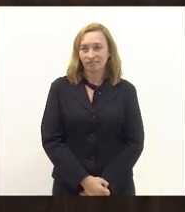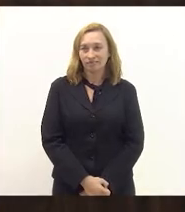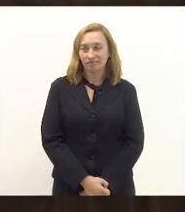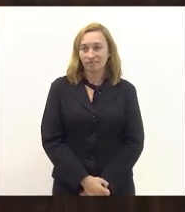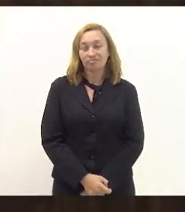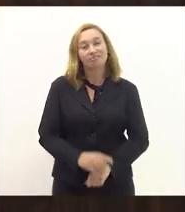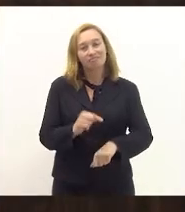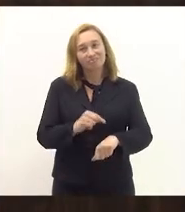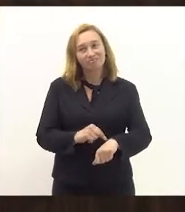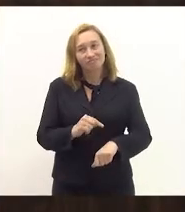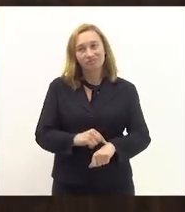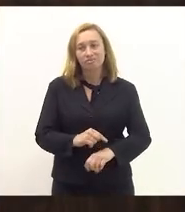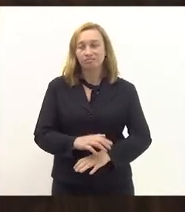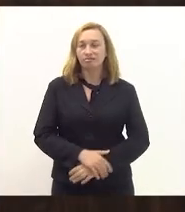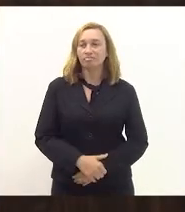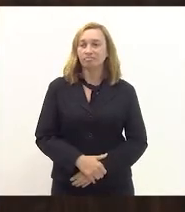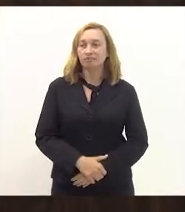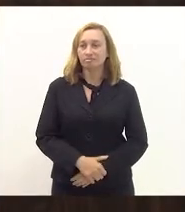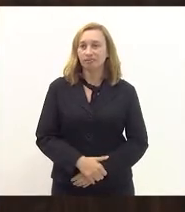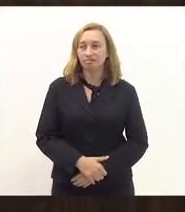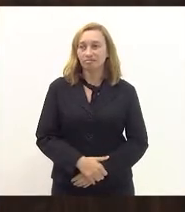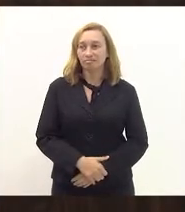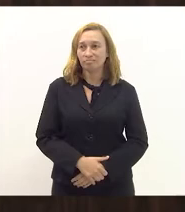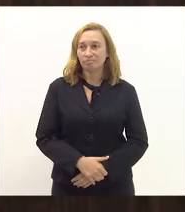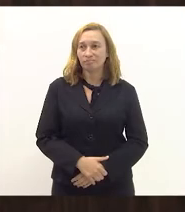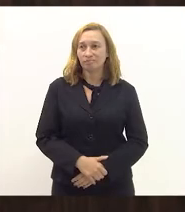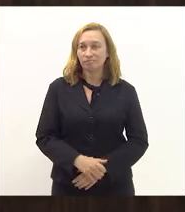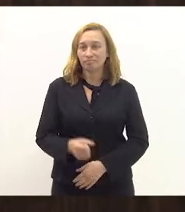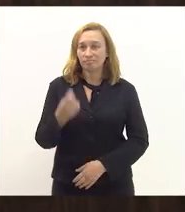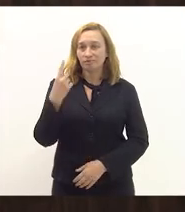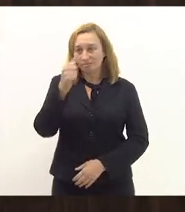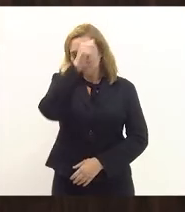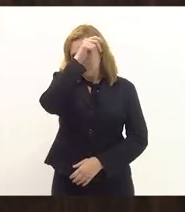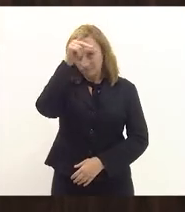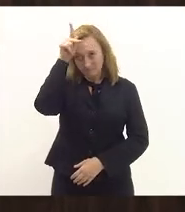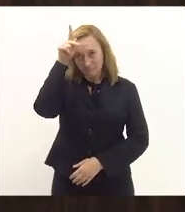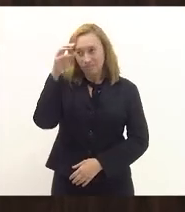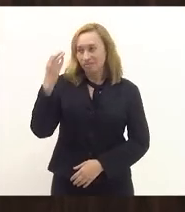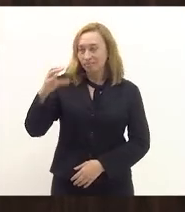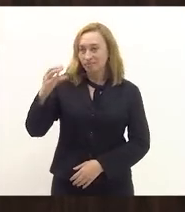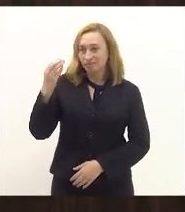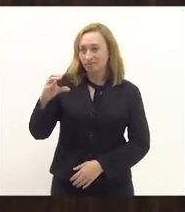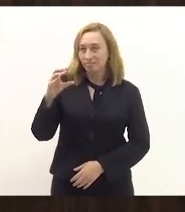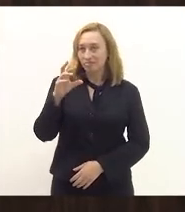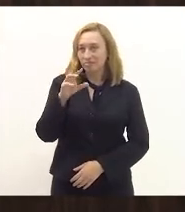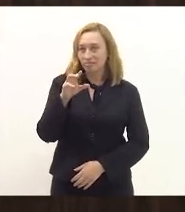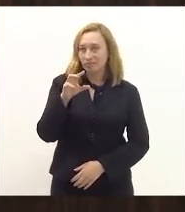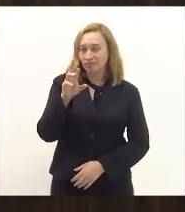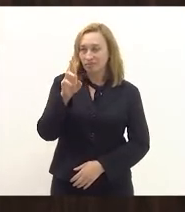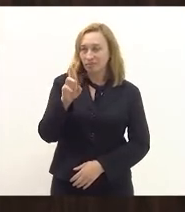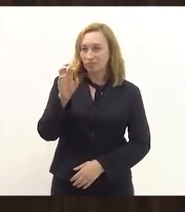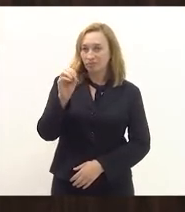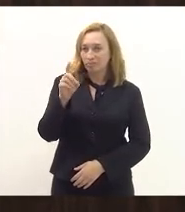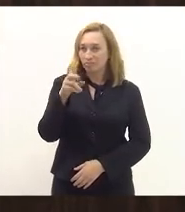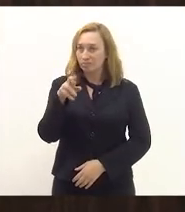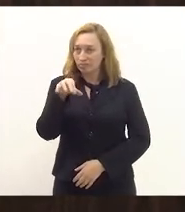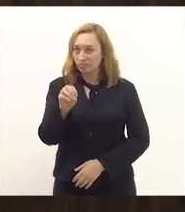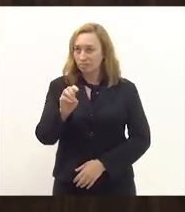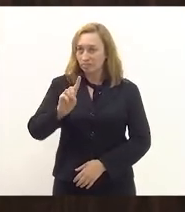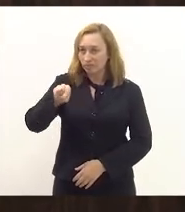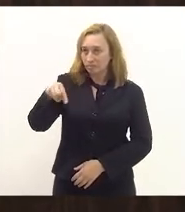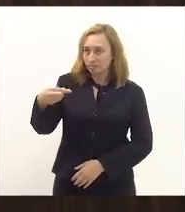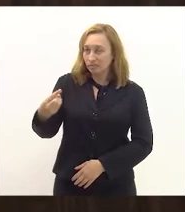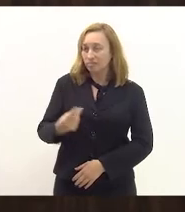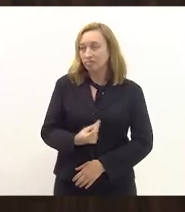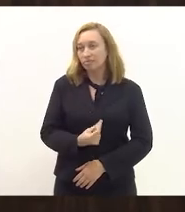Nesse momento, eu vou passar a palavra ao ex-prefeito de Niterói, Rodrigo Neves, que logo em seguida vai precisar